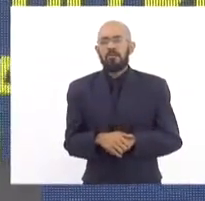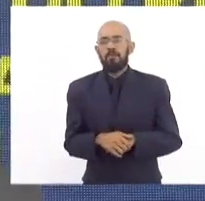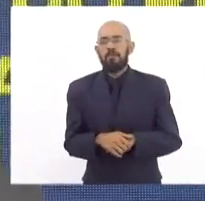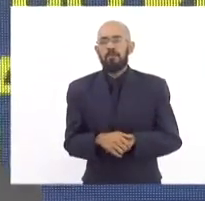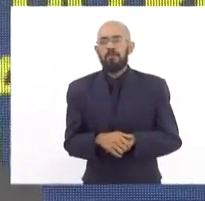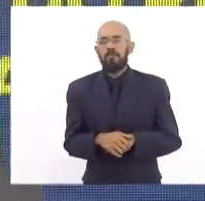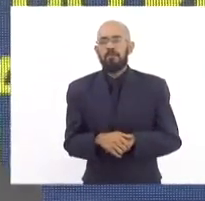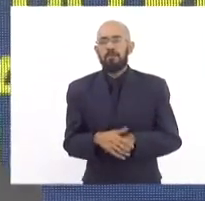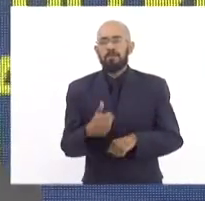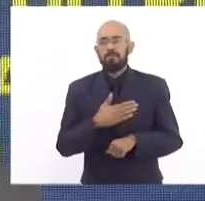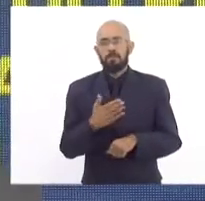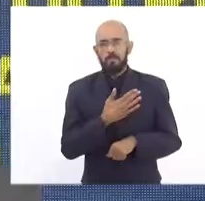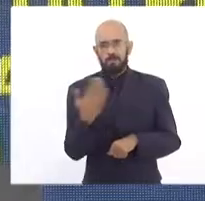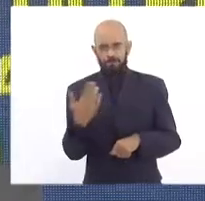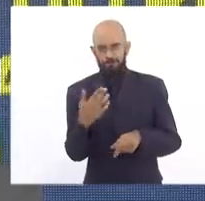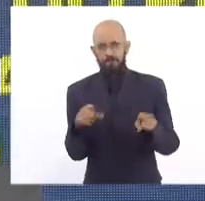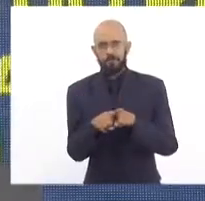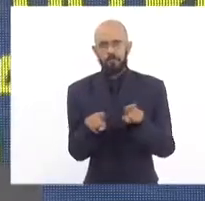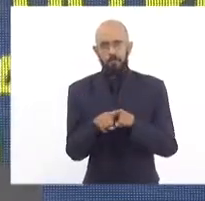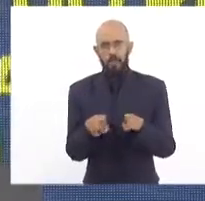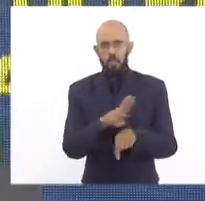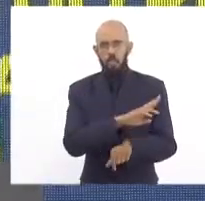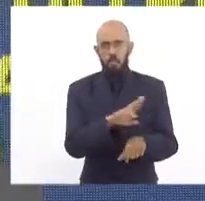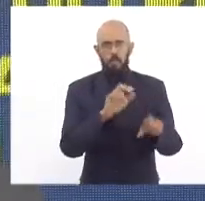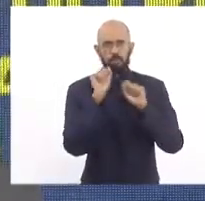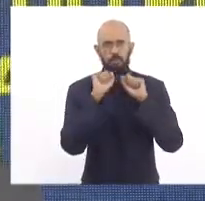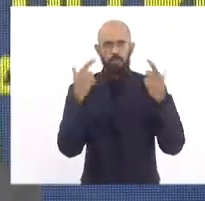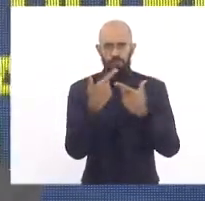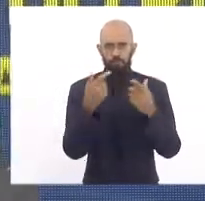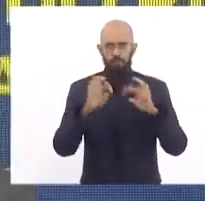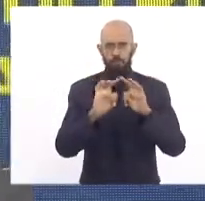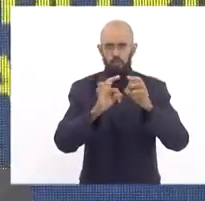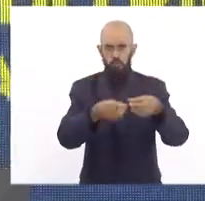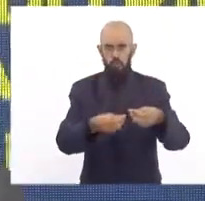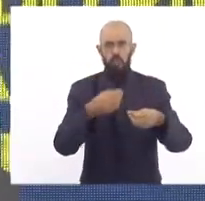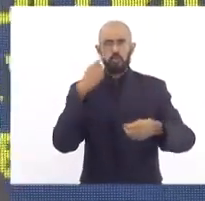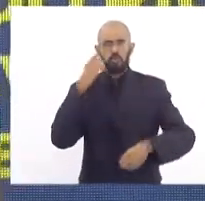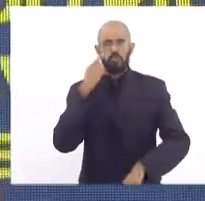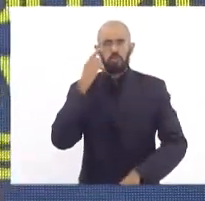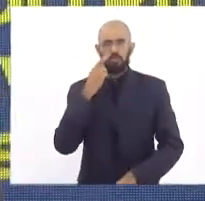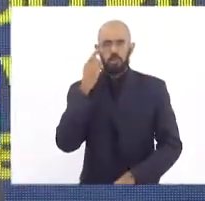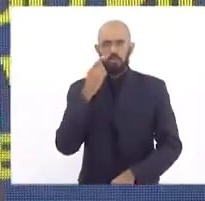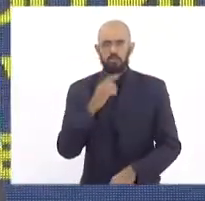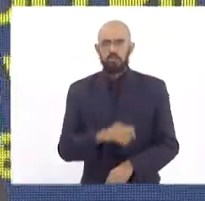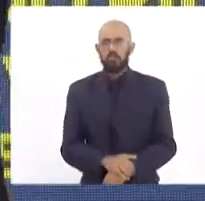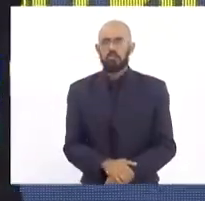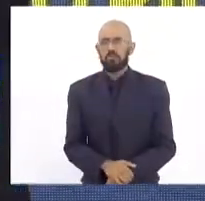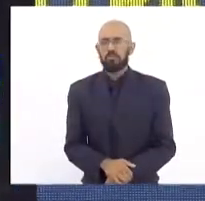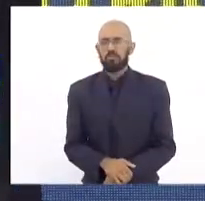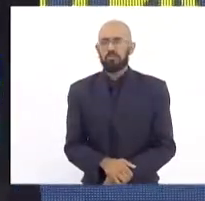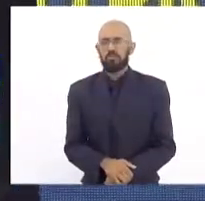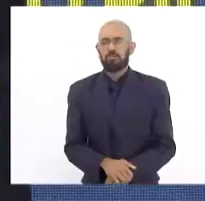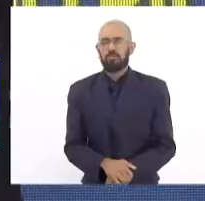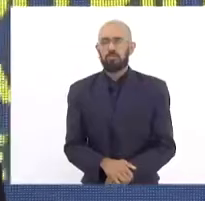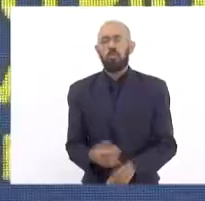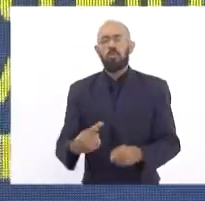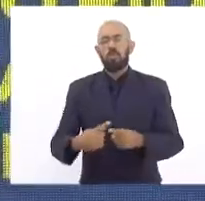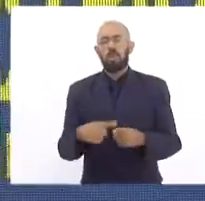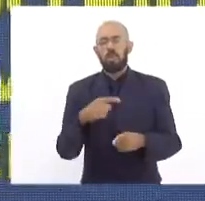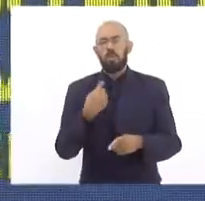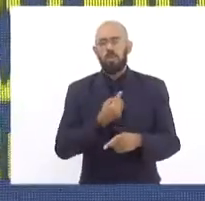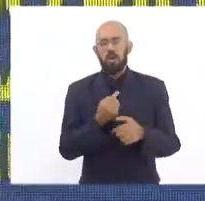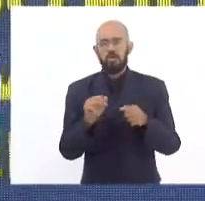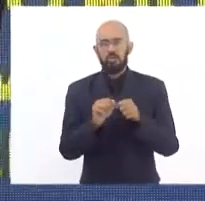em meu nome e em nome da Assembleia Legislativa, das deputadas e deputados, governador, nós fizemos alguns debates sobre o